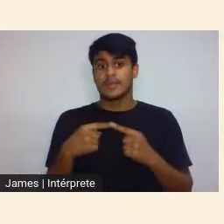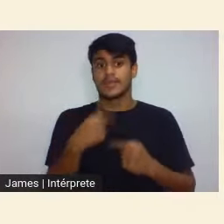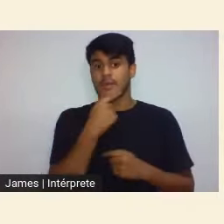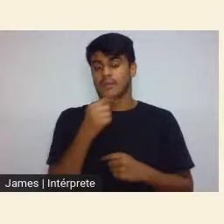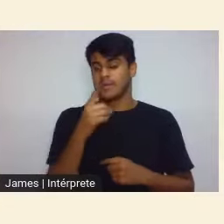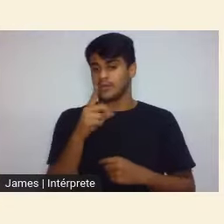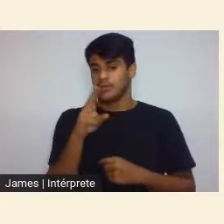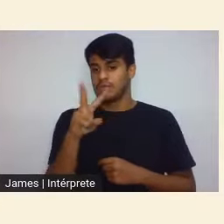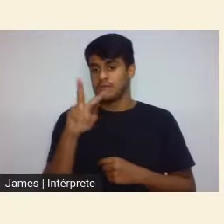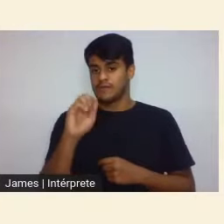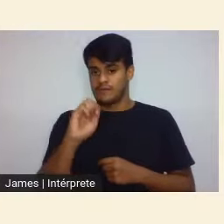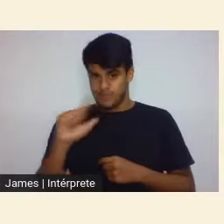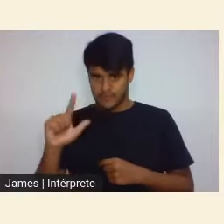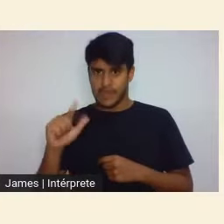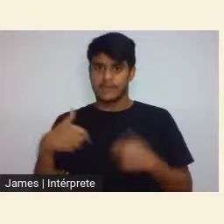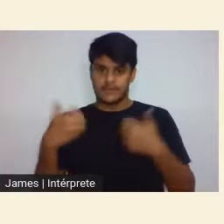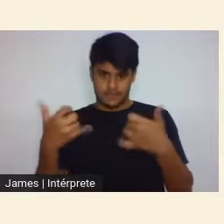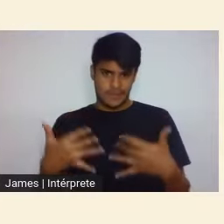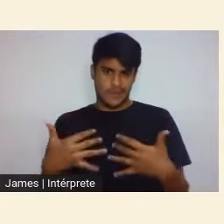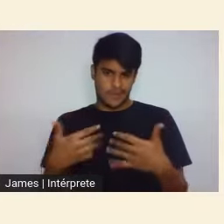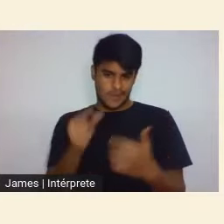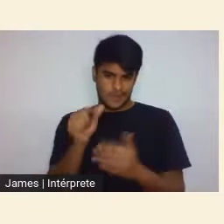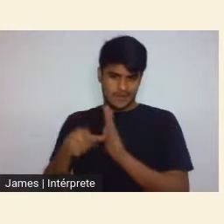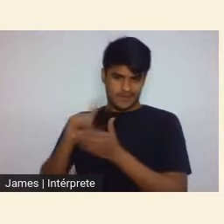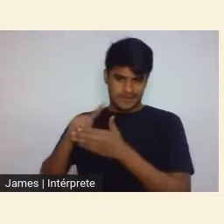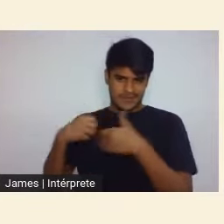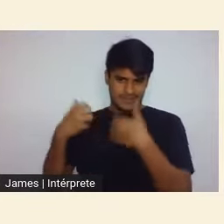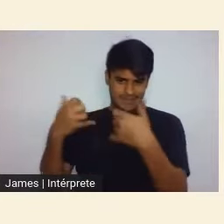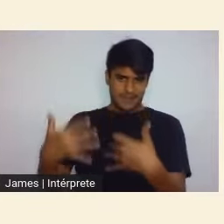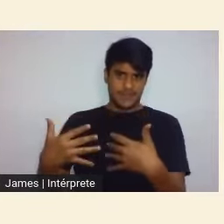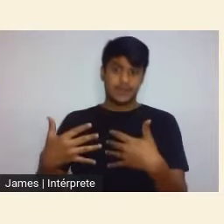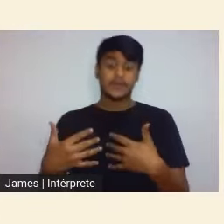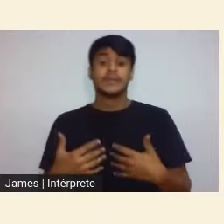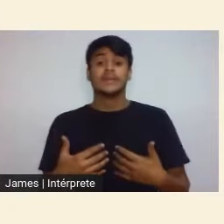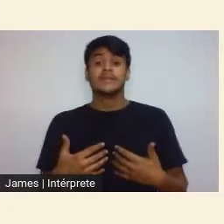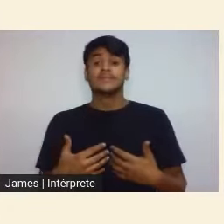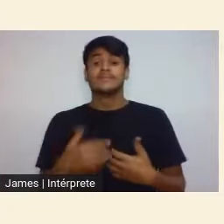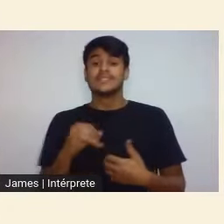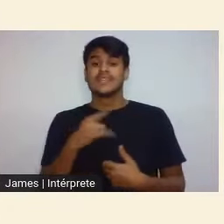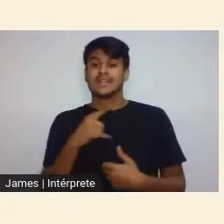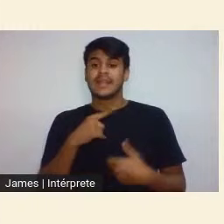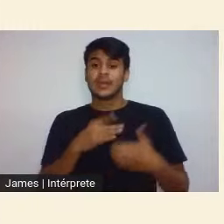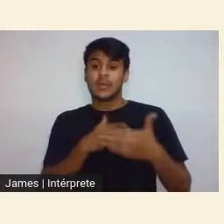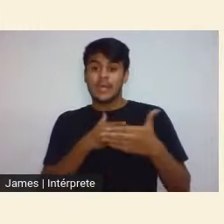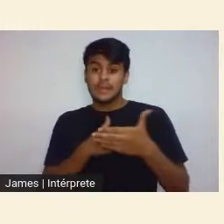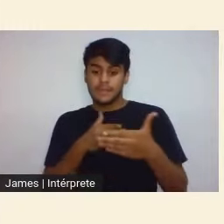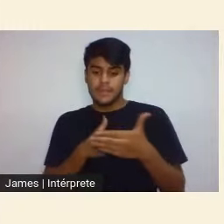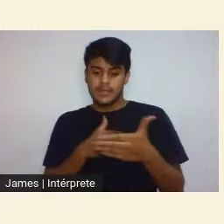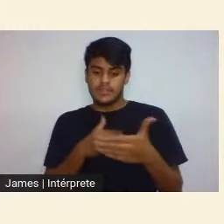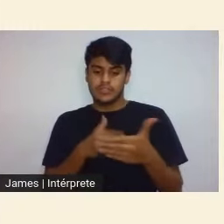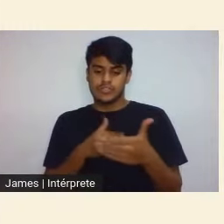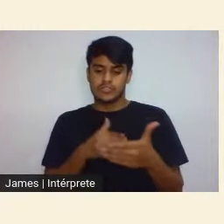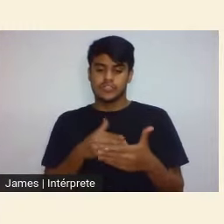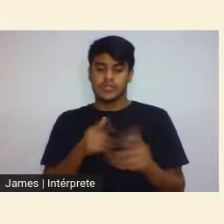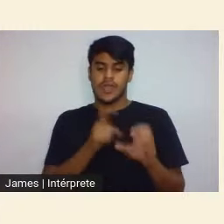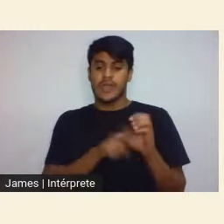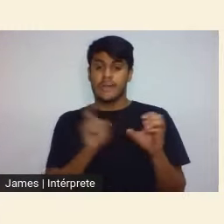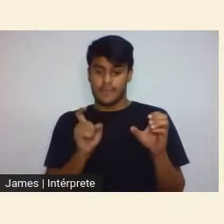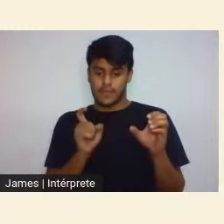que o Rafael Cardoso chamou atenção na sua conferência, foi no limiar da República,